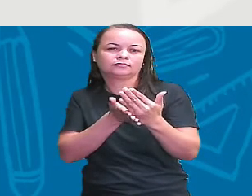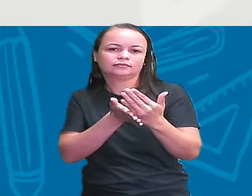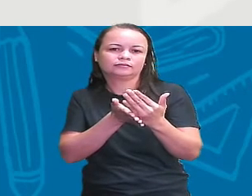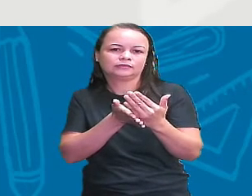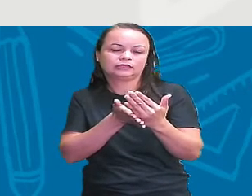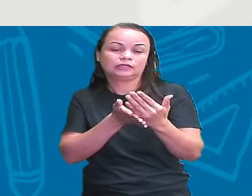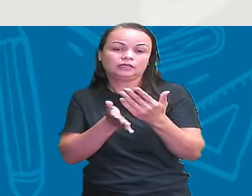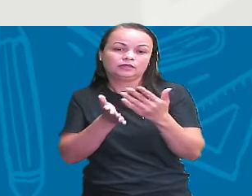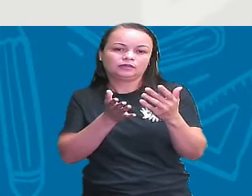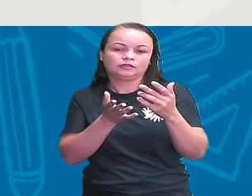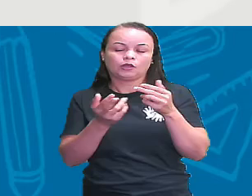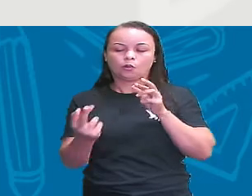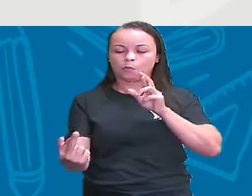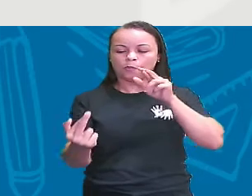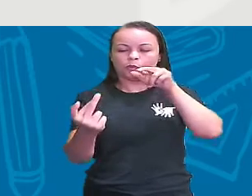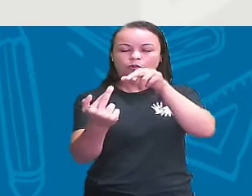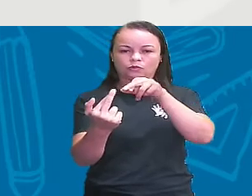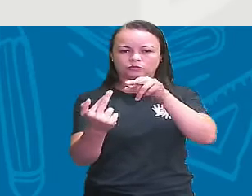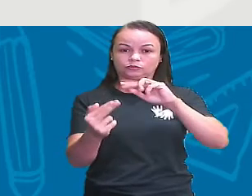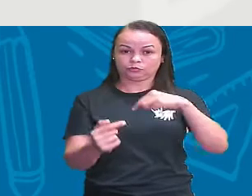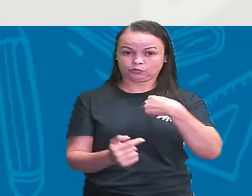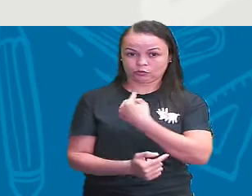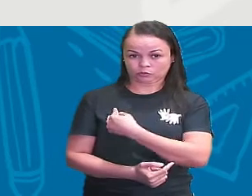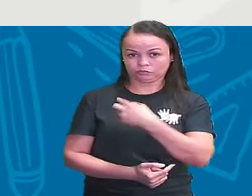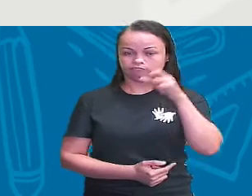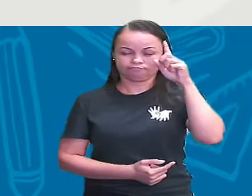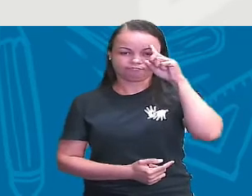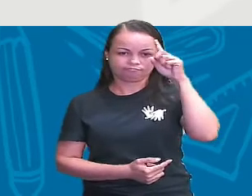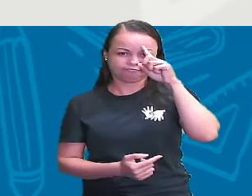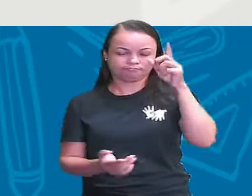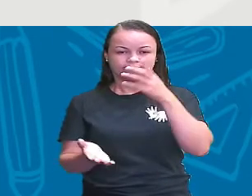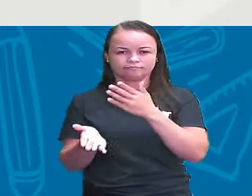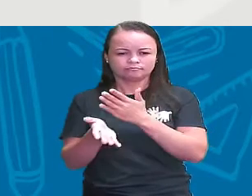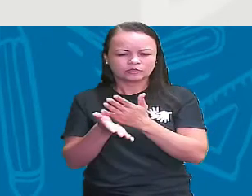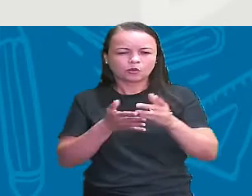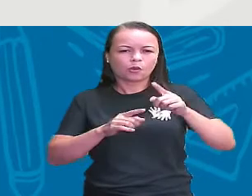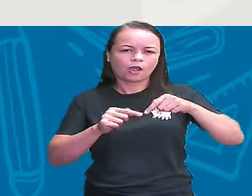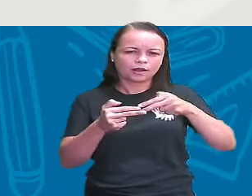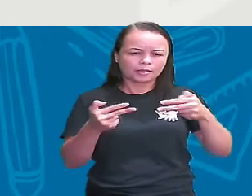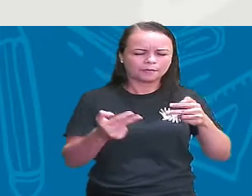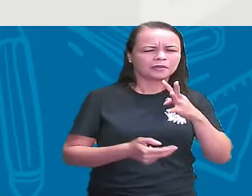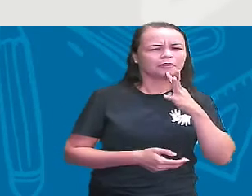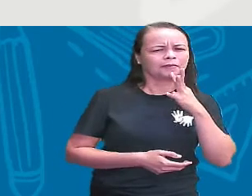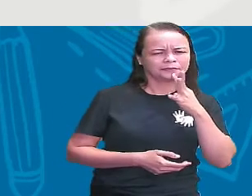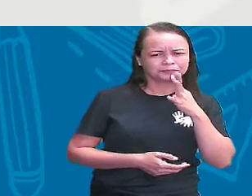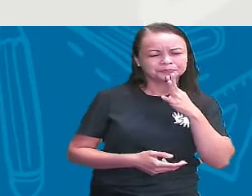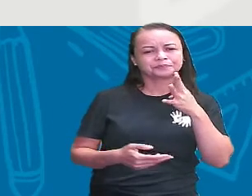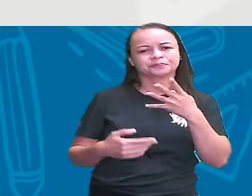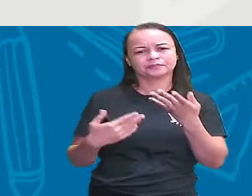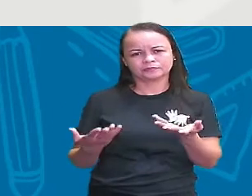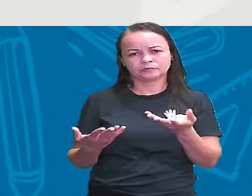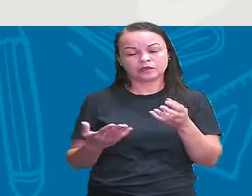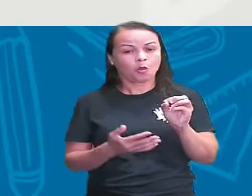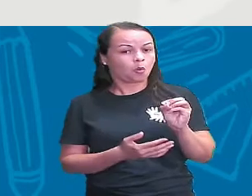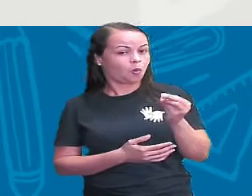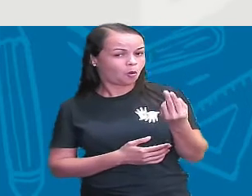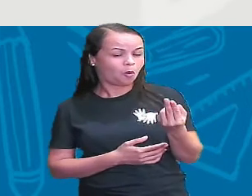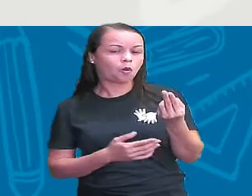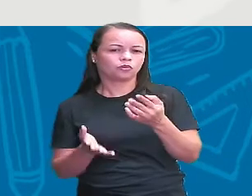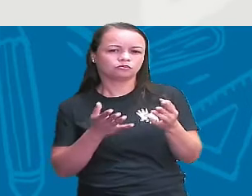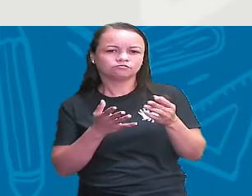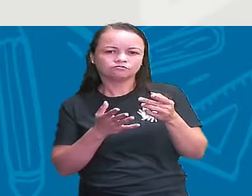ó, ponto de referência no nosso dia a dia costuma ser um elemento bem conhecido ou que chama